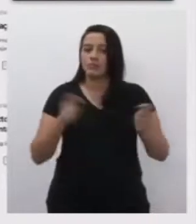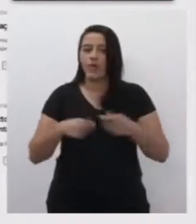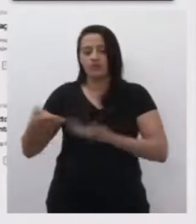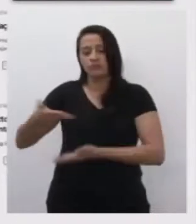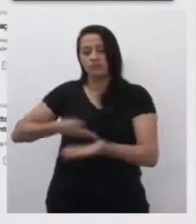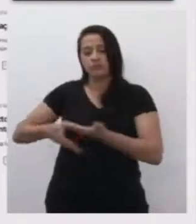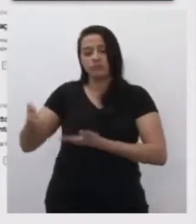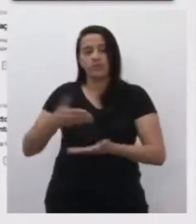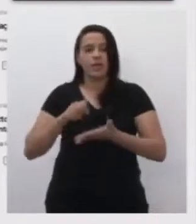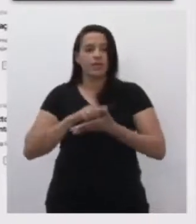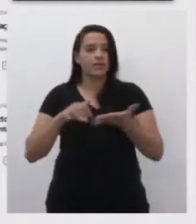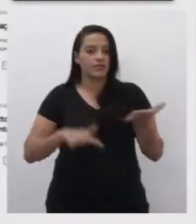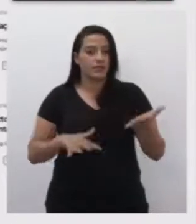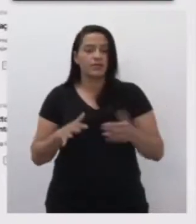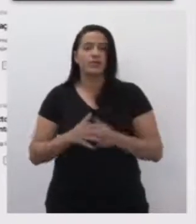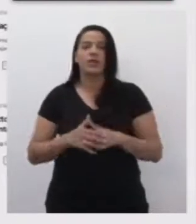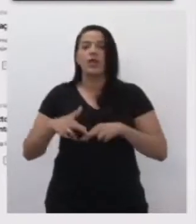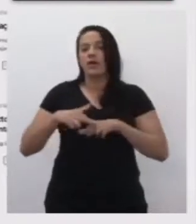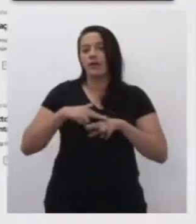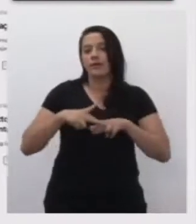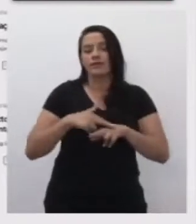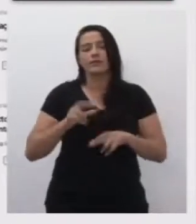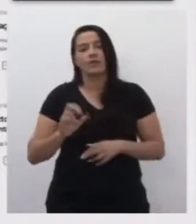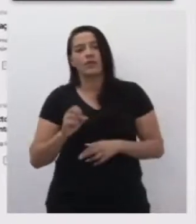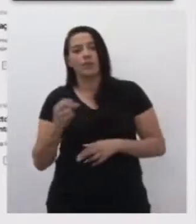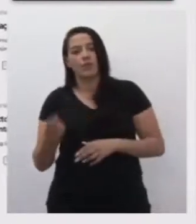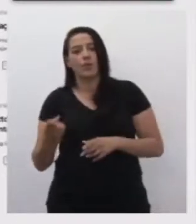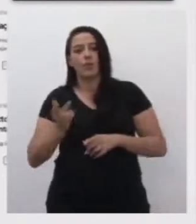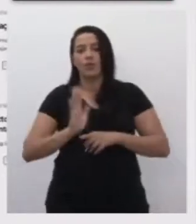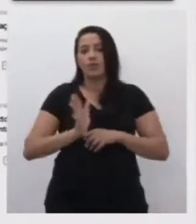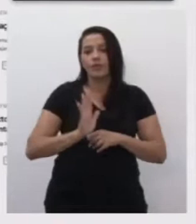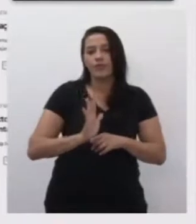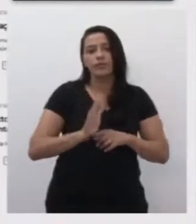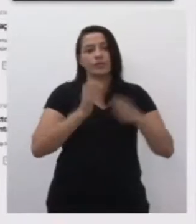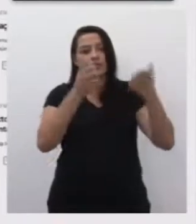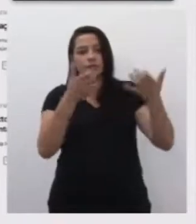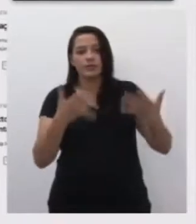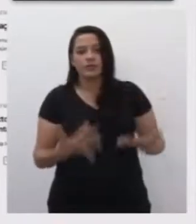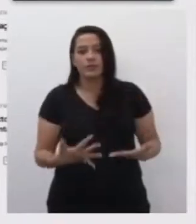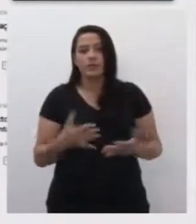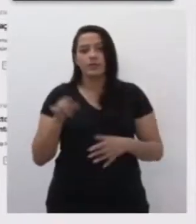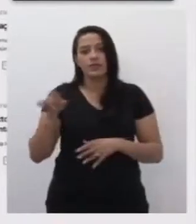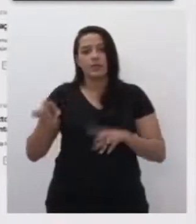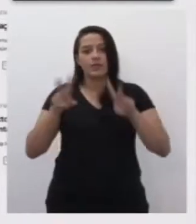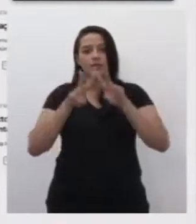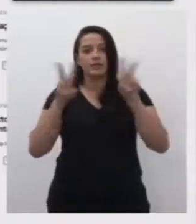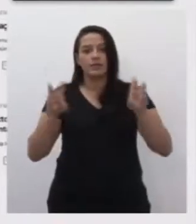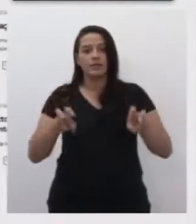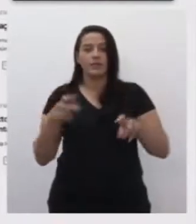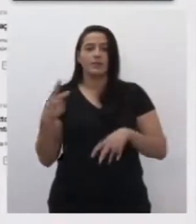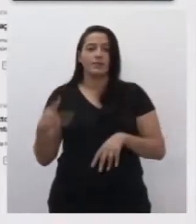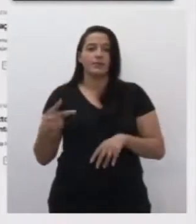um exercício de revisão, um vídeo que explica aquela matéria que eles estão com